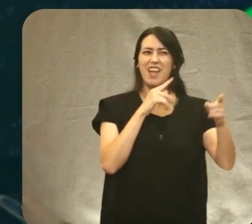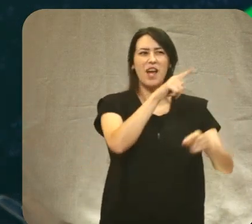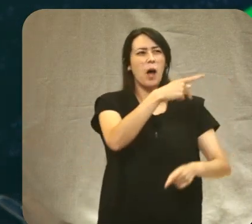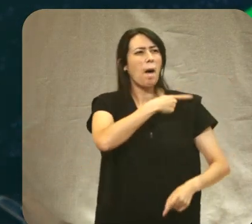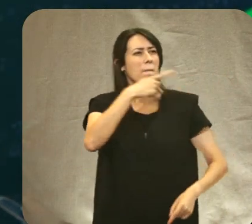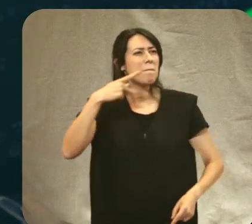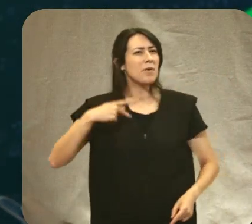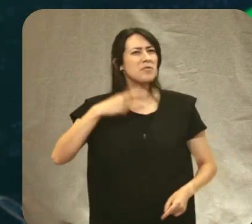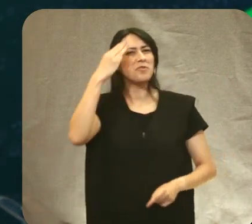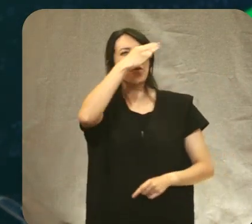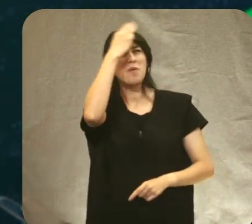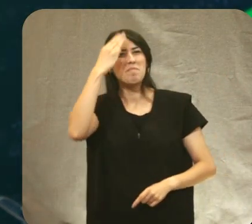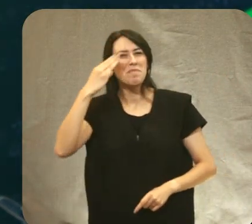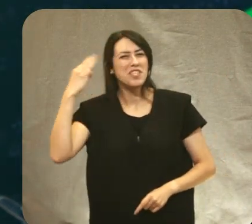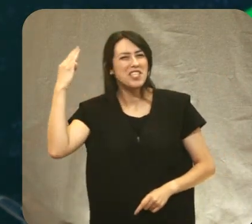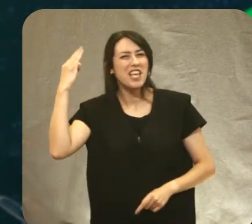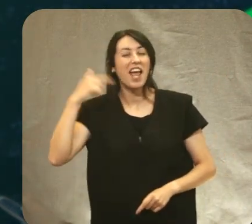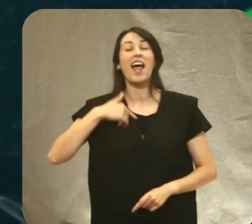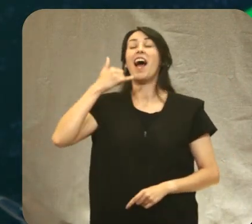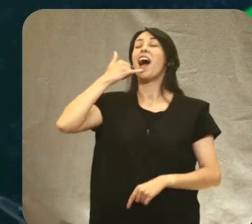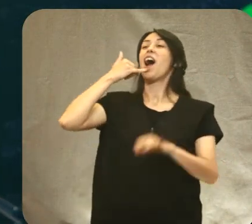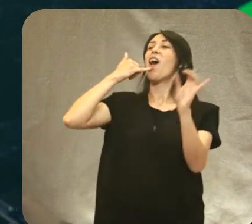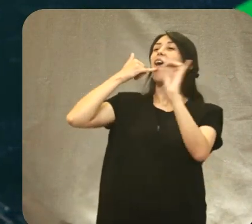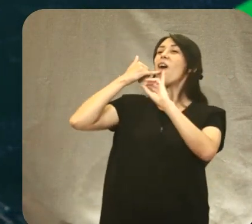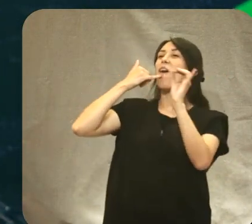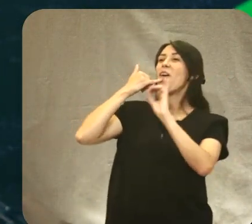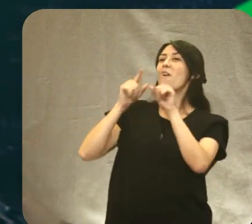Pastor Michel, oi irmã.